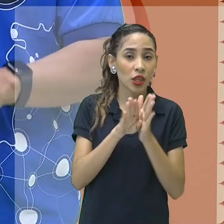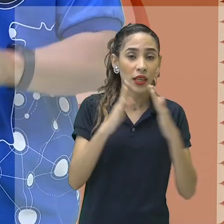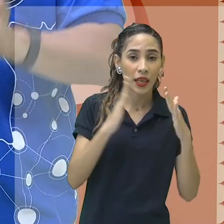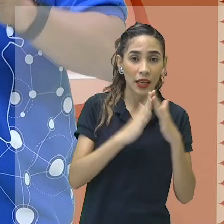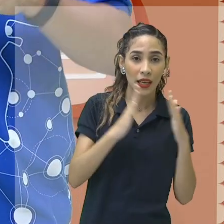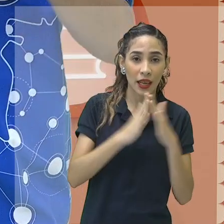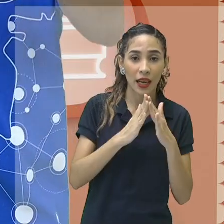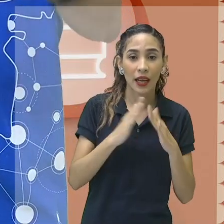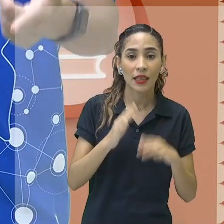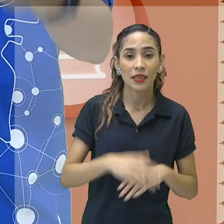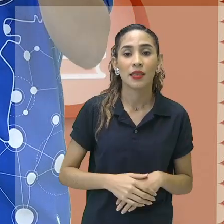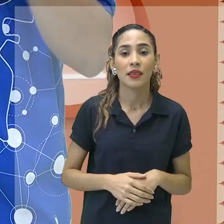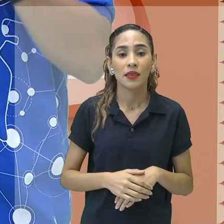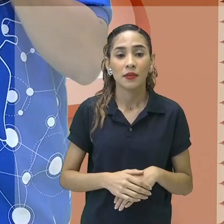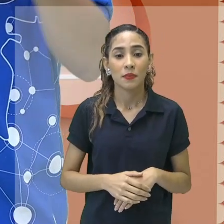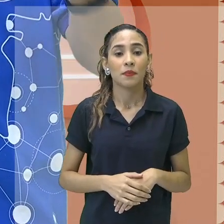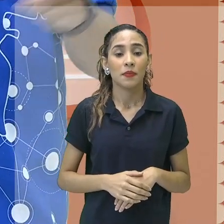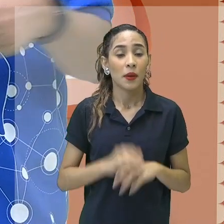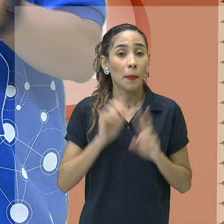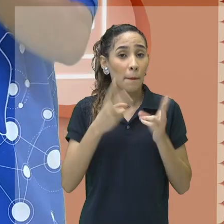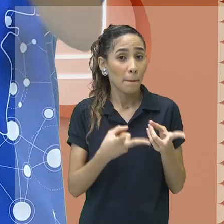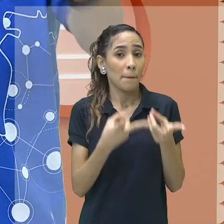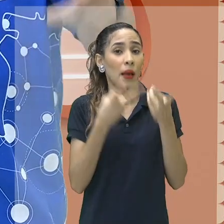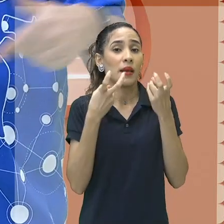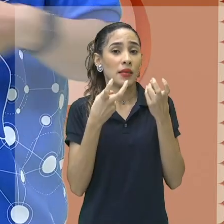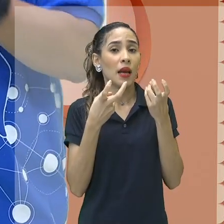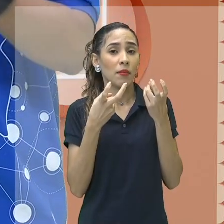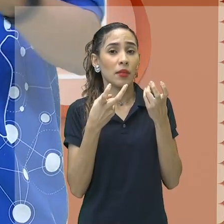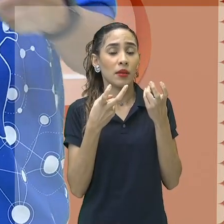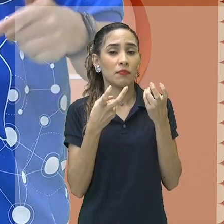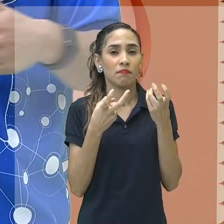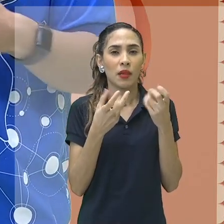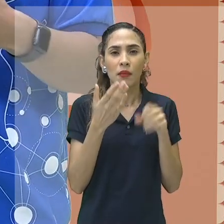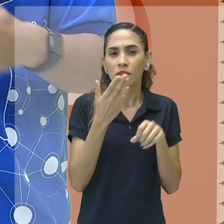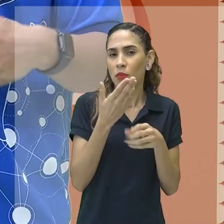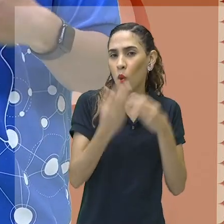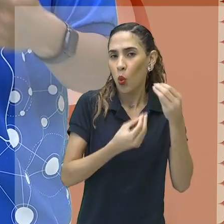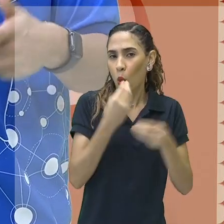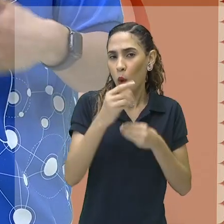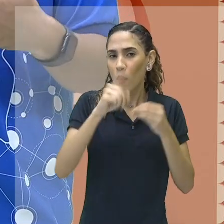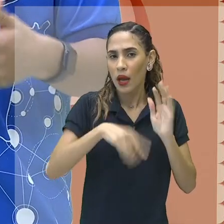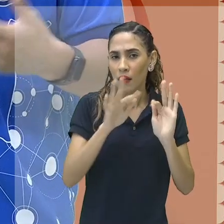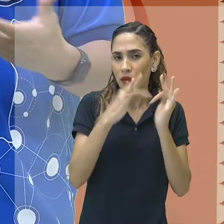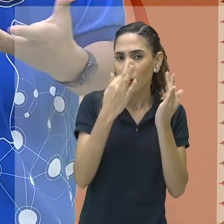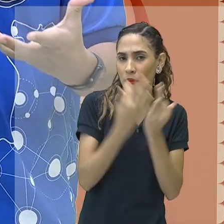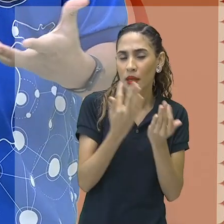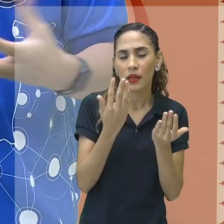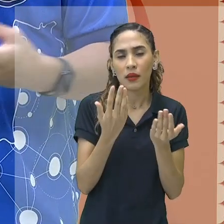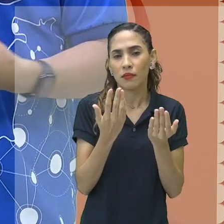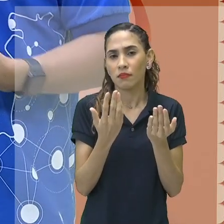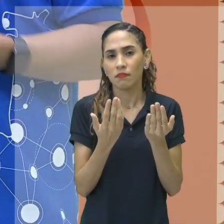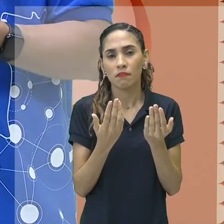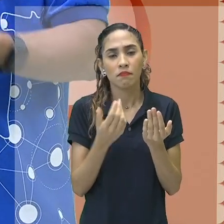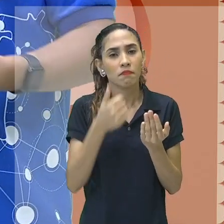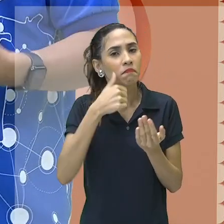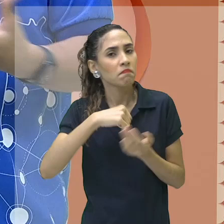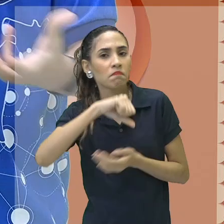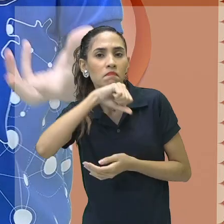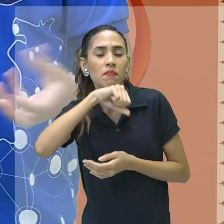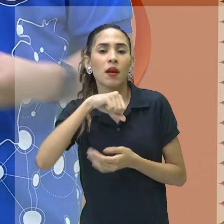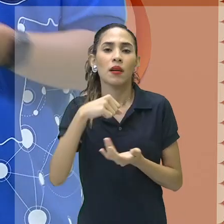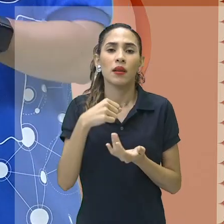hóspede também, e ela percebe a dinâmica ali daquela família, do quanto que aquela mãe, né, está sendo